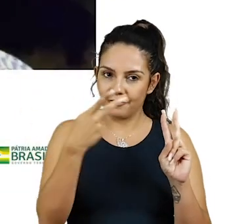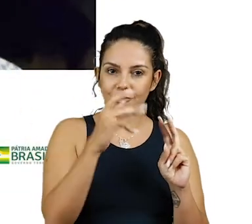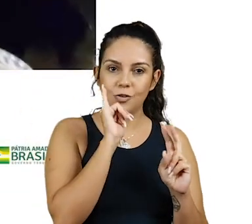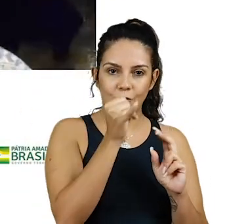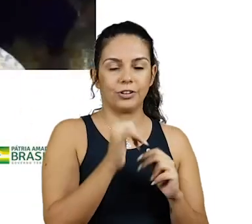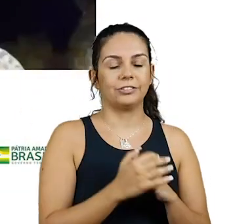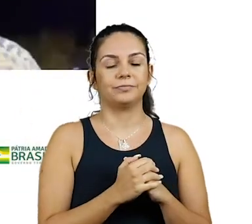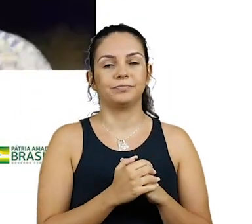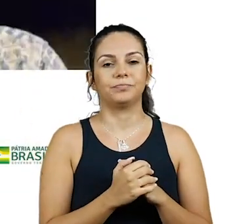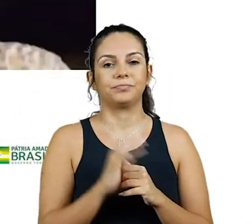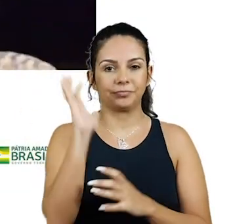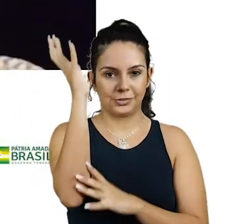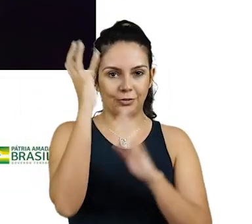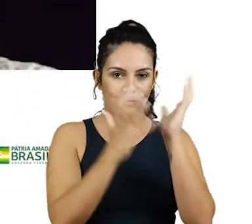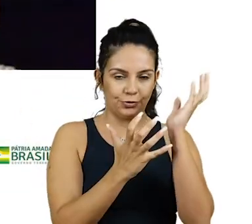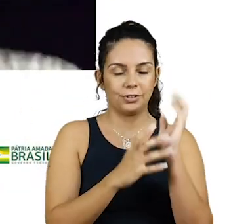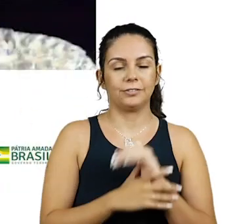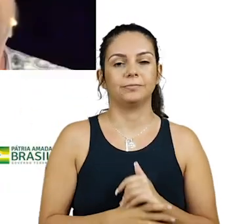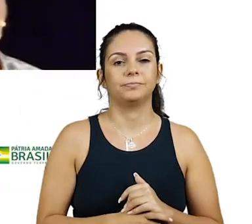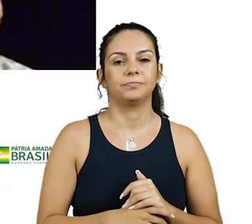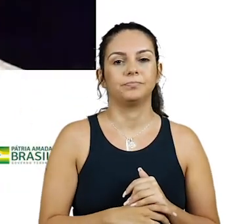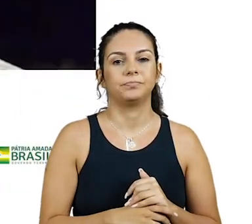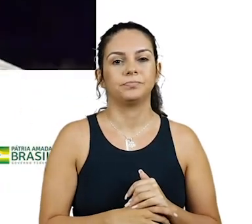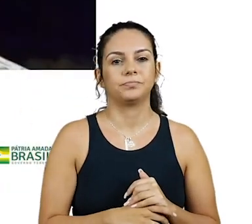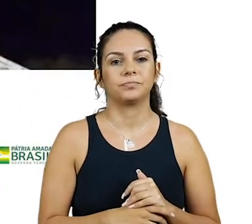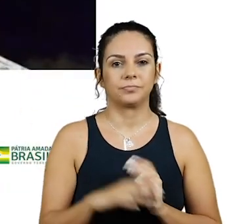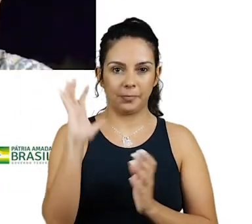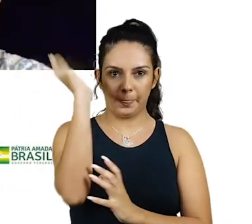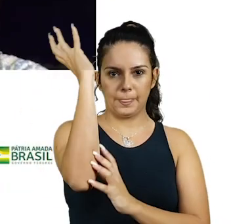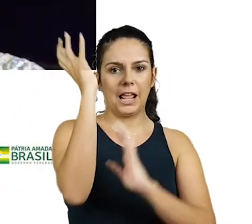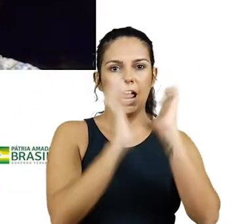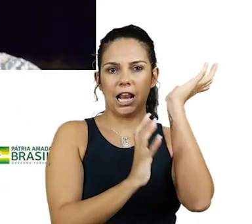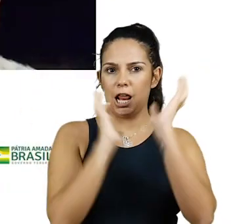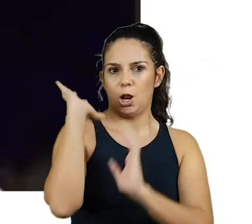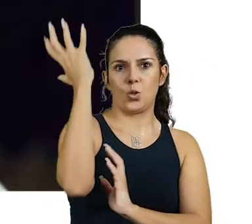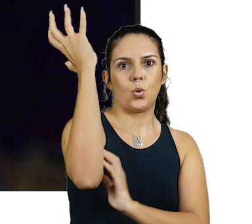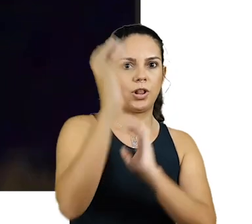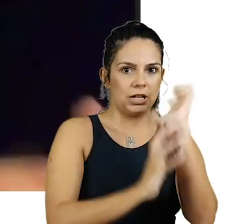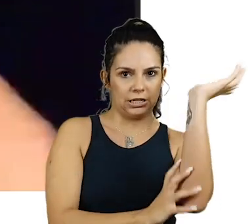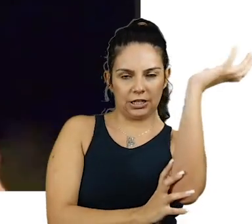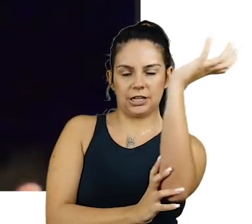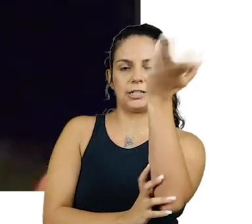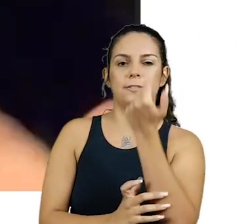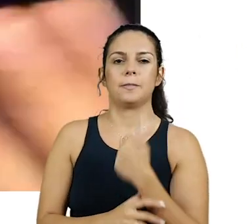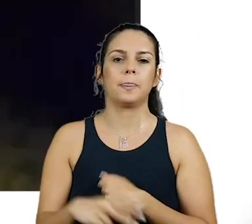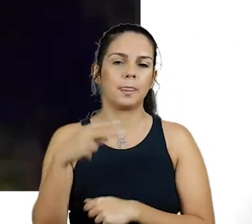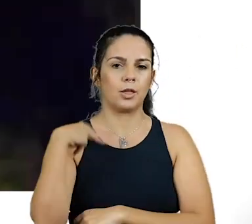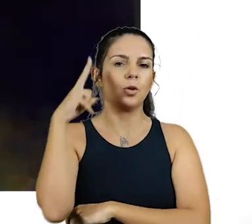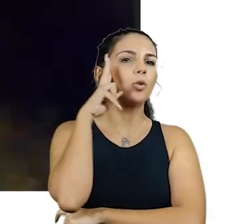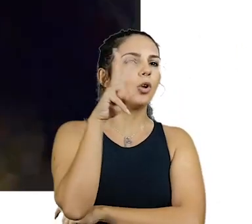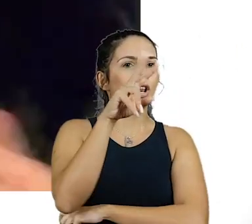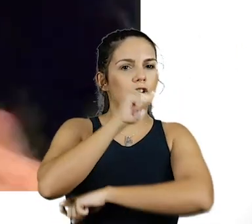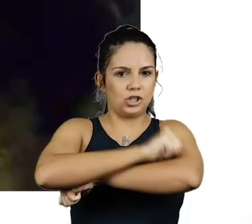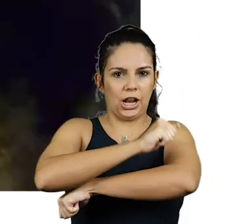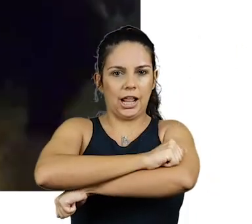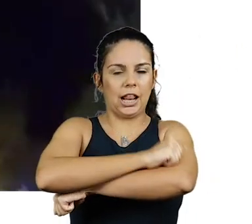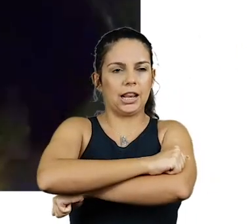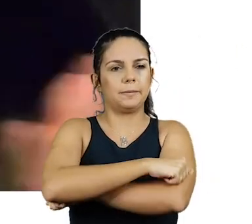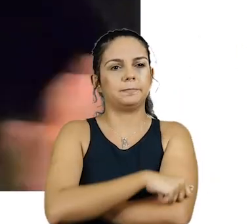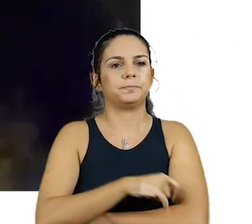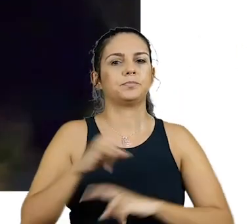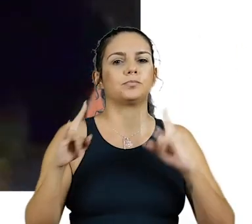da natureza. Contar. Um só, vai. A natureza. A natureza, basicamente, é isso. Eu, olhando da janela do meu